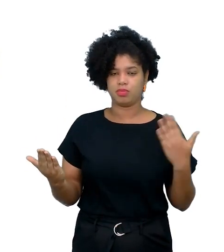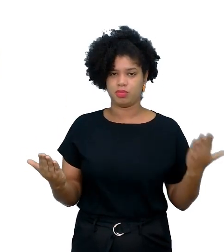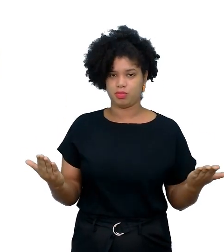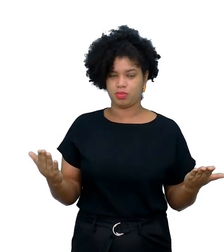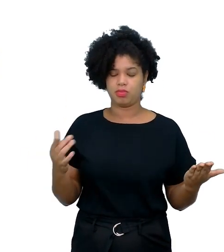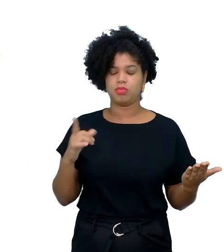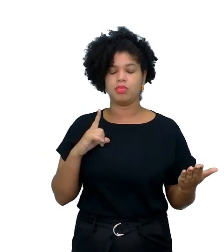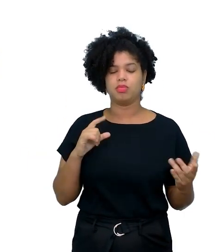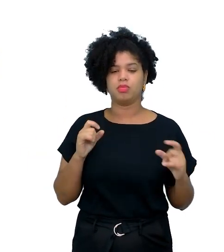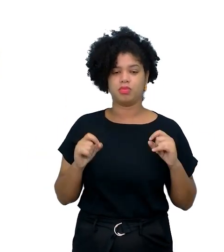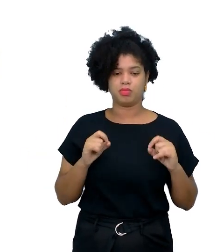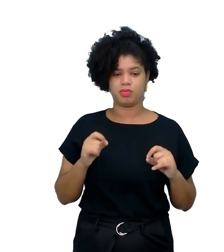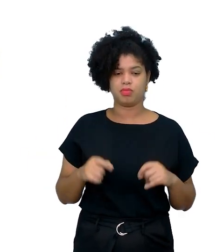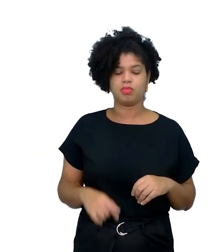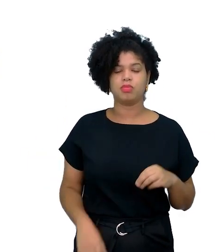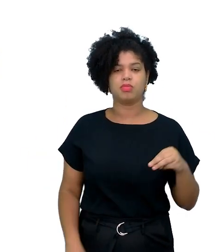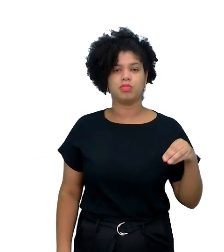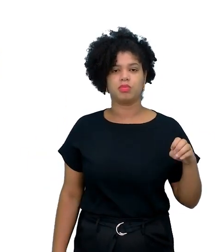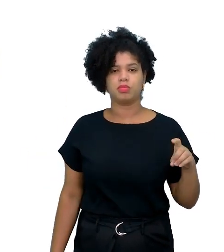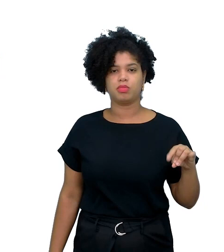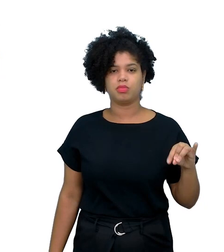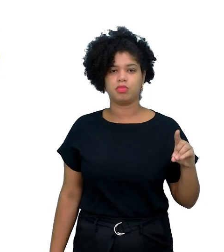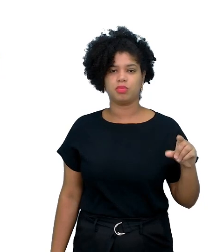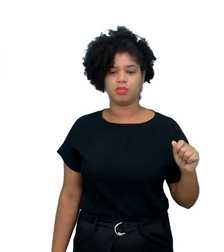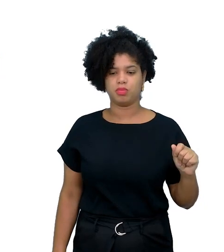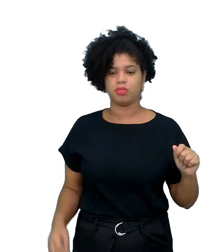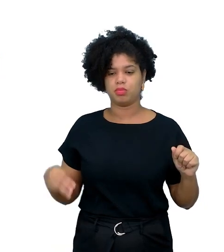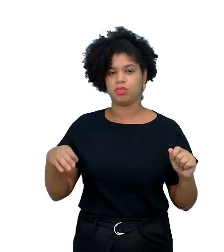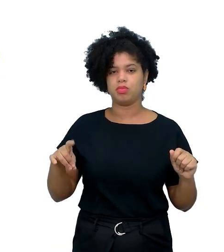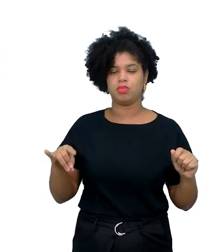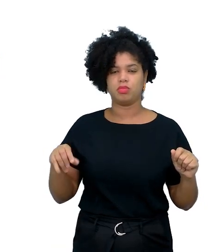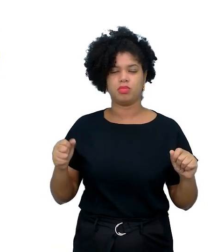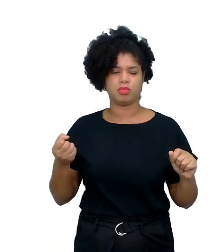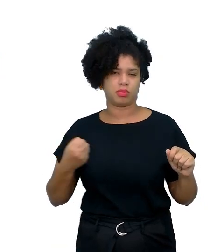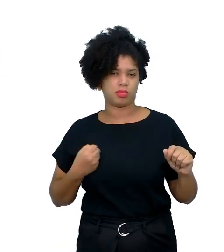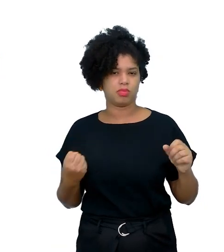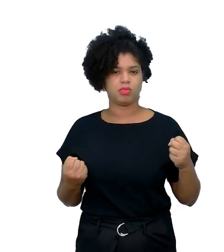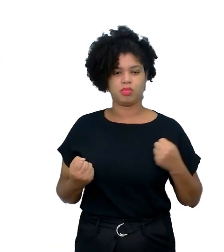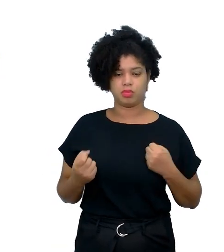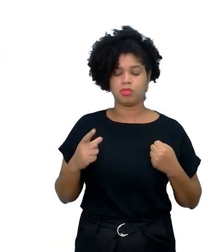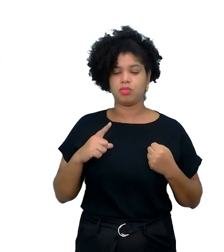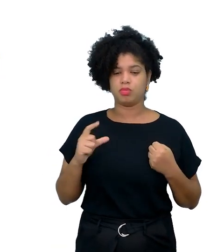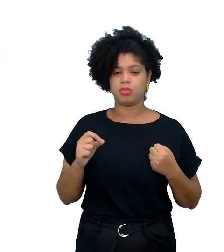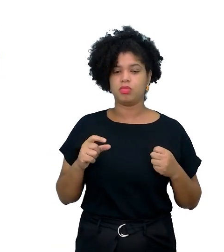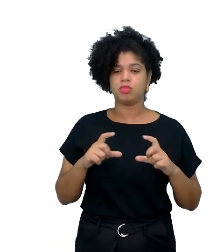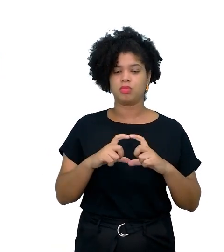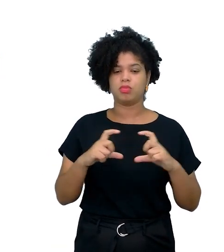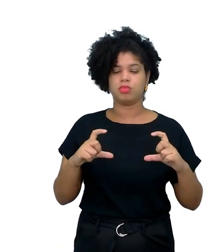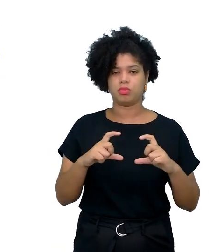temos aqui, né, duas medidas, né, e tem a relação